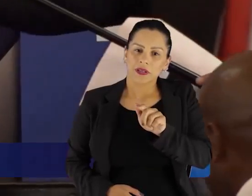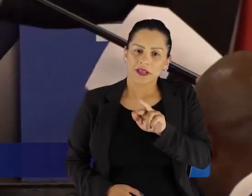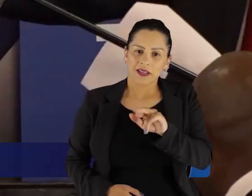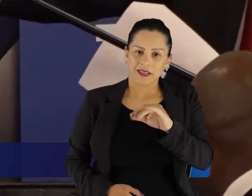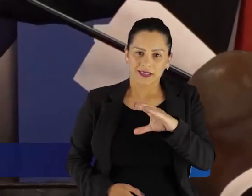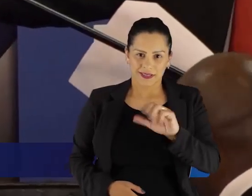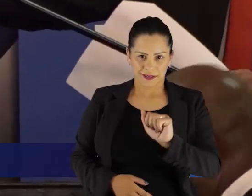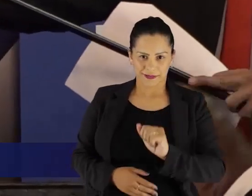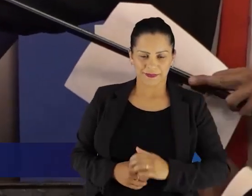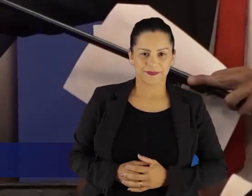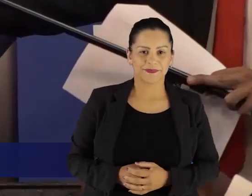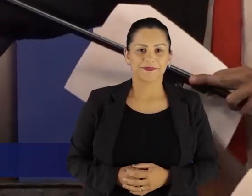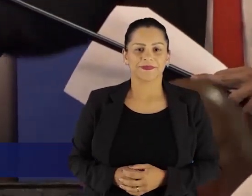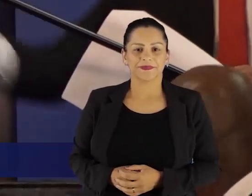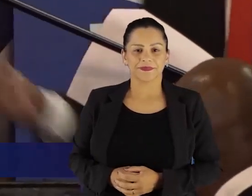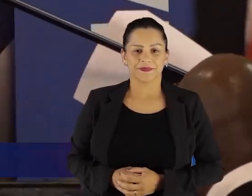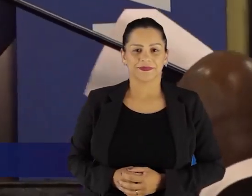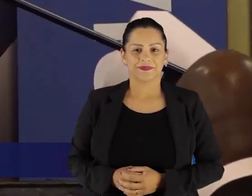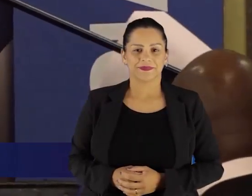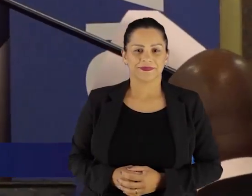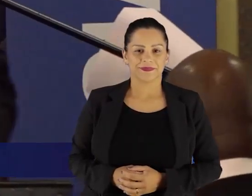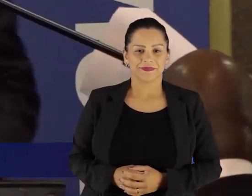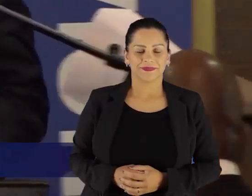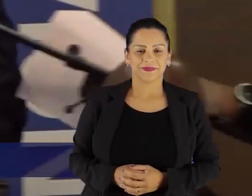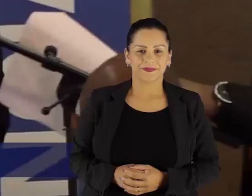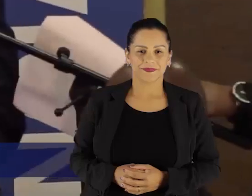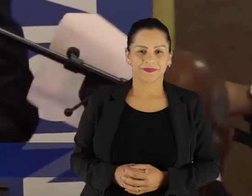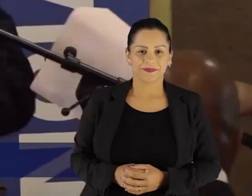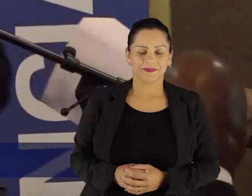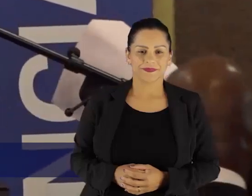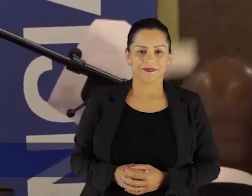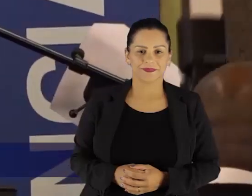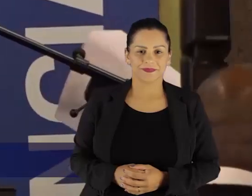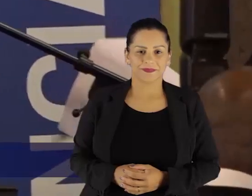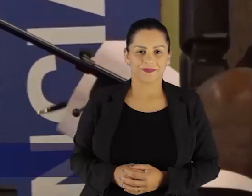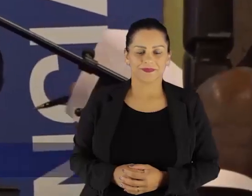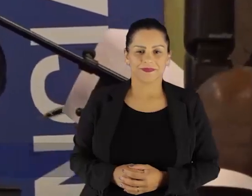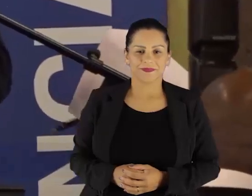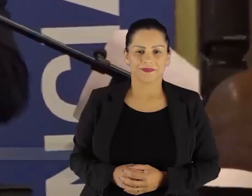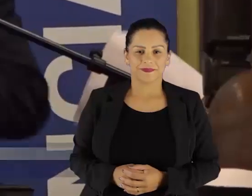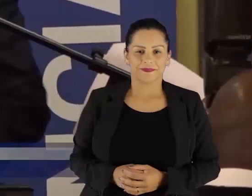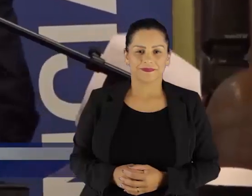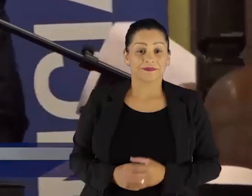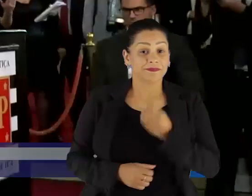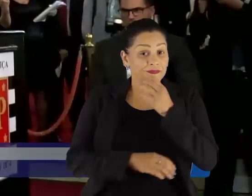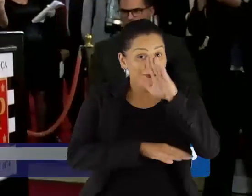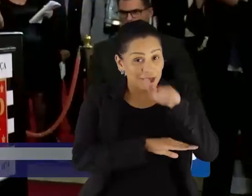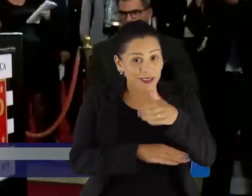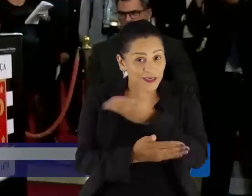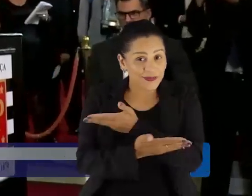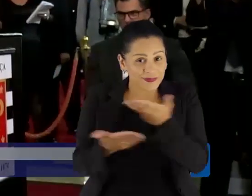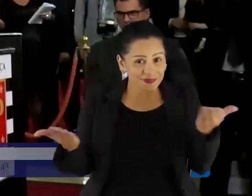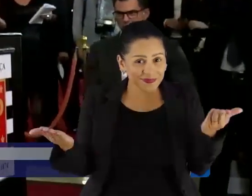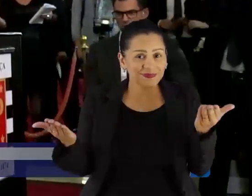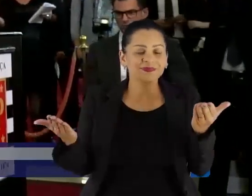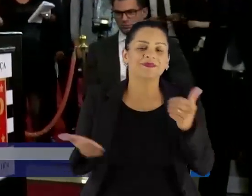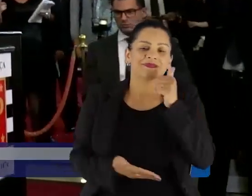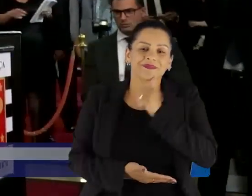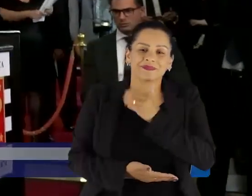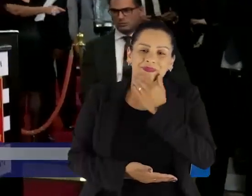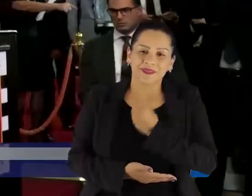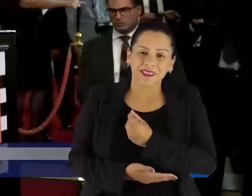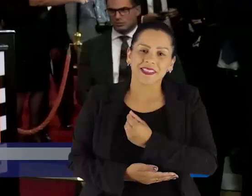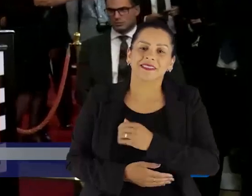o quê é muito muito boa tarde a todos boa tarde a